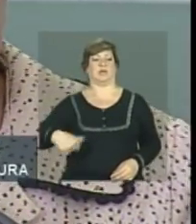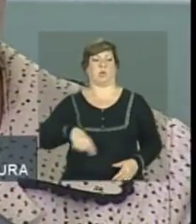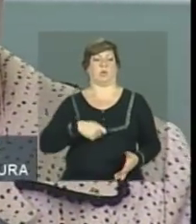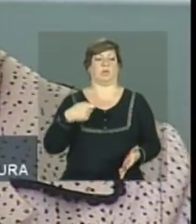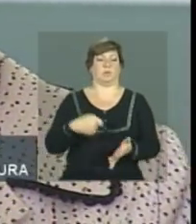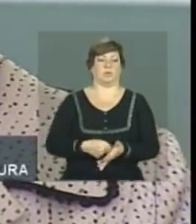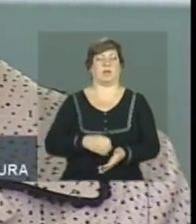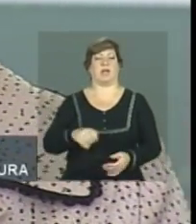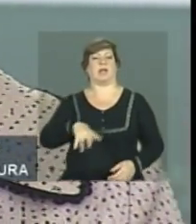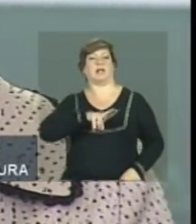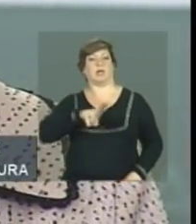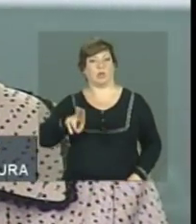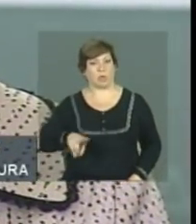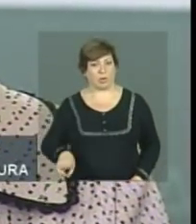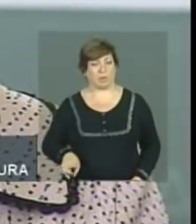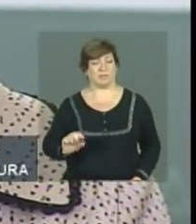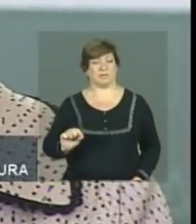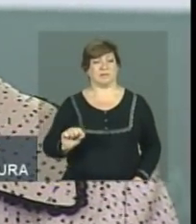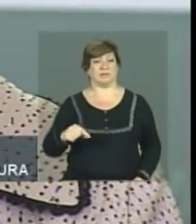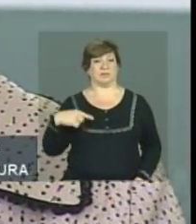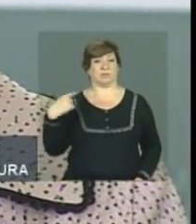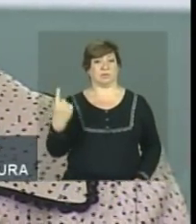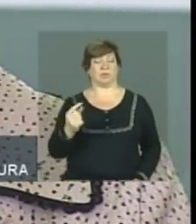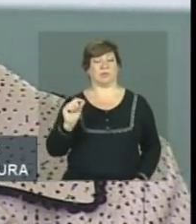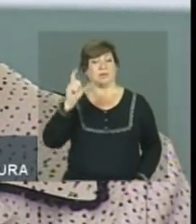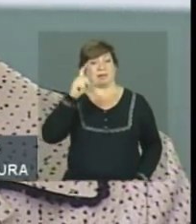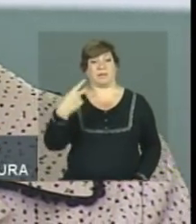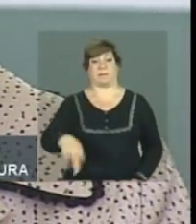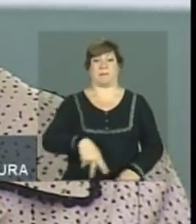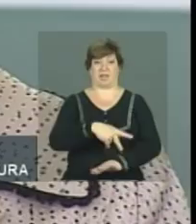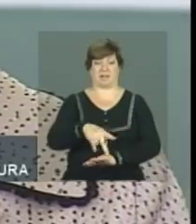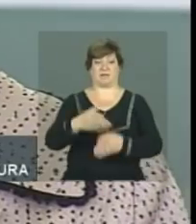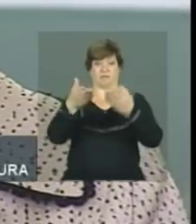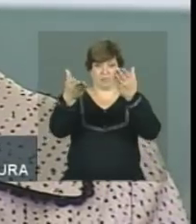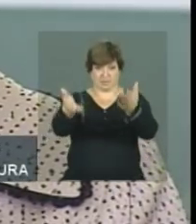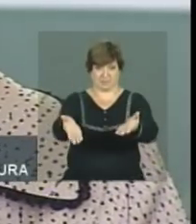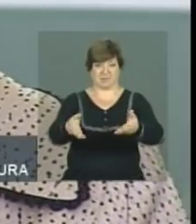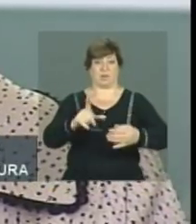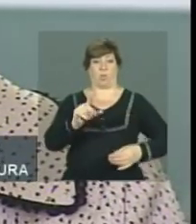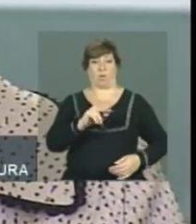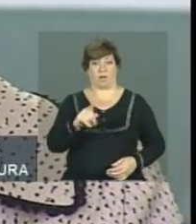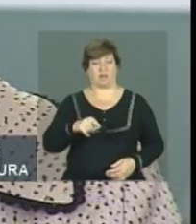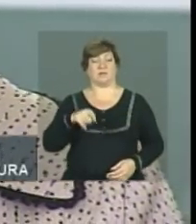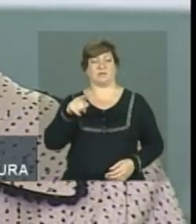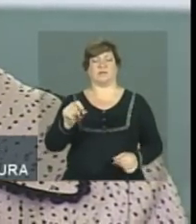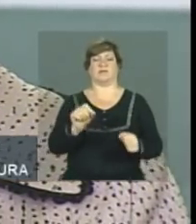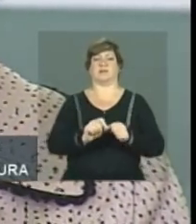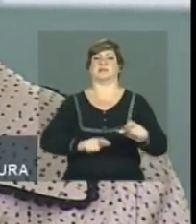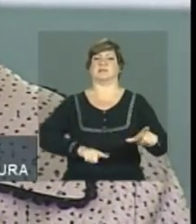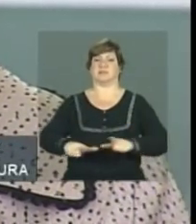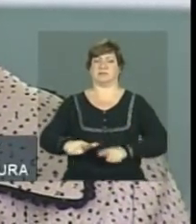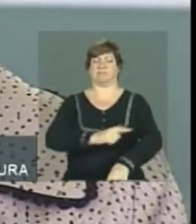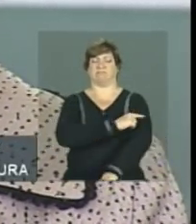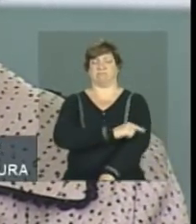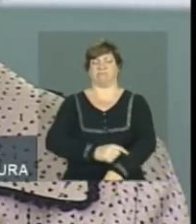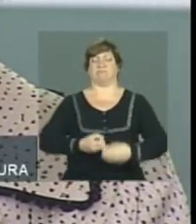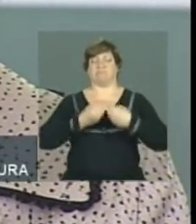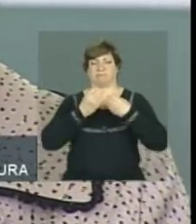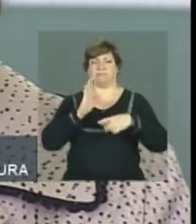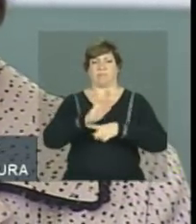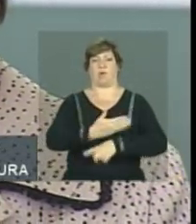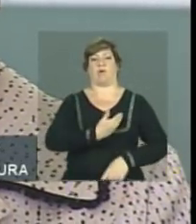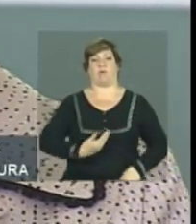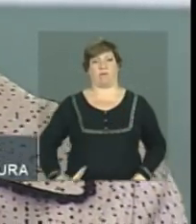em nome dos interesses do país. Você prestou relevantes serviços ao